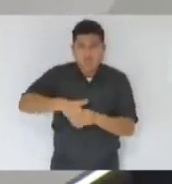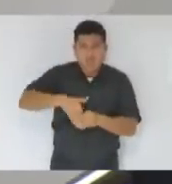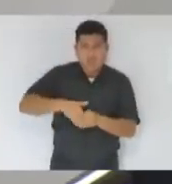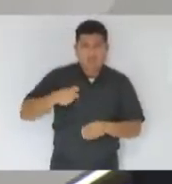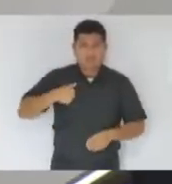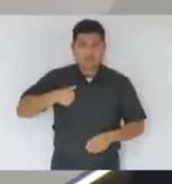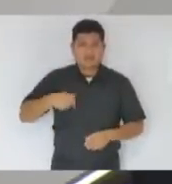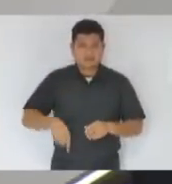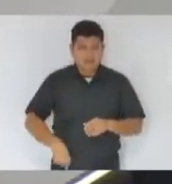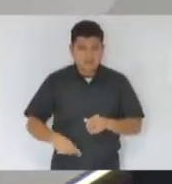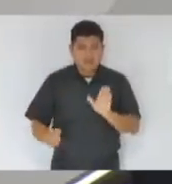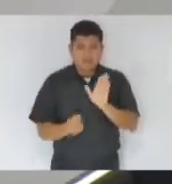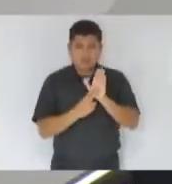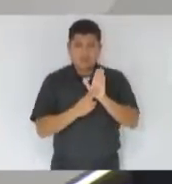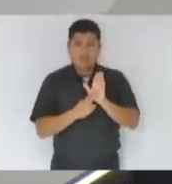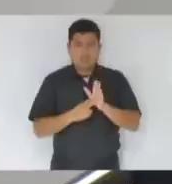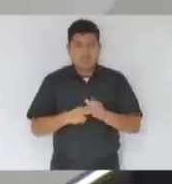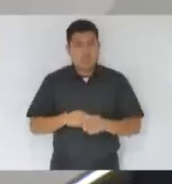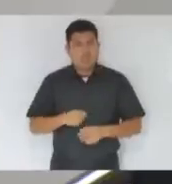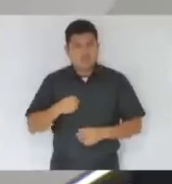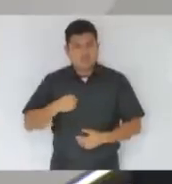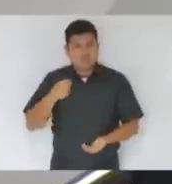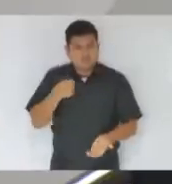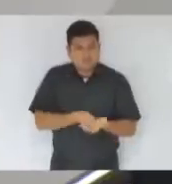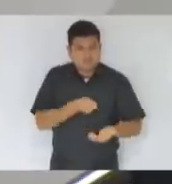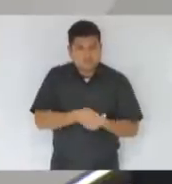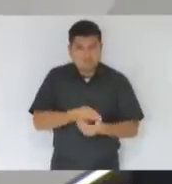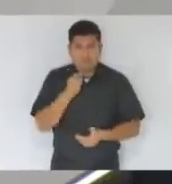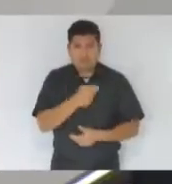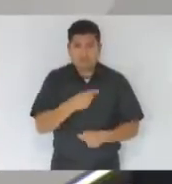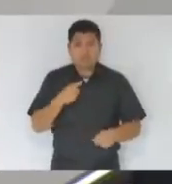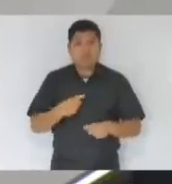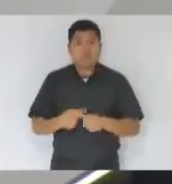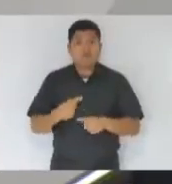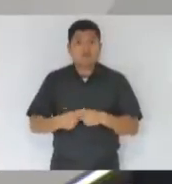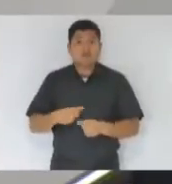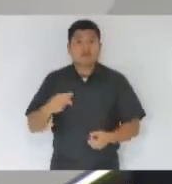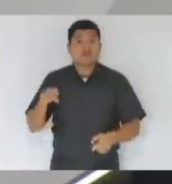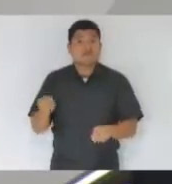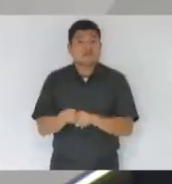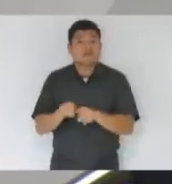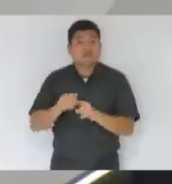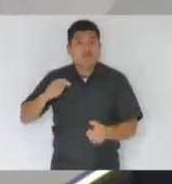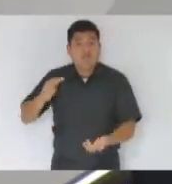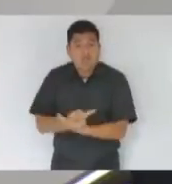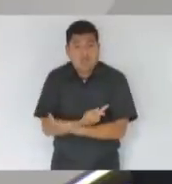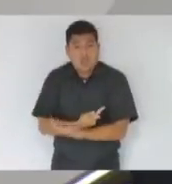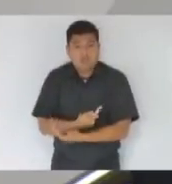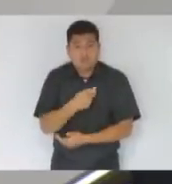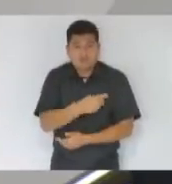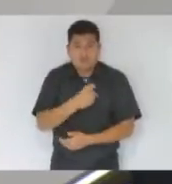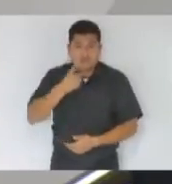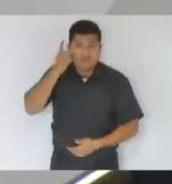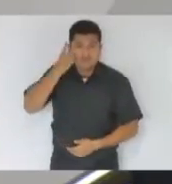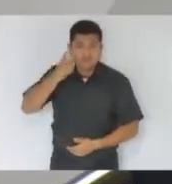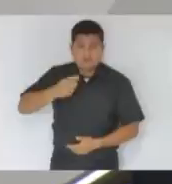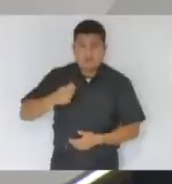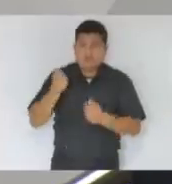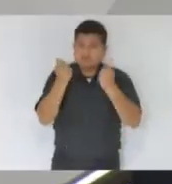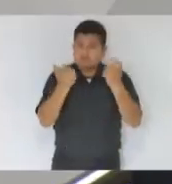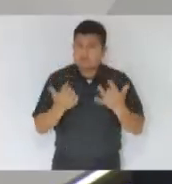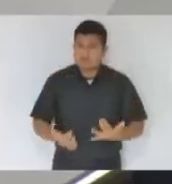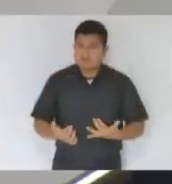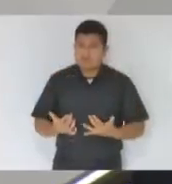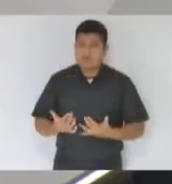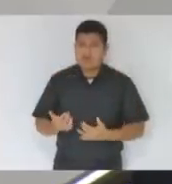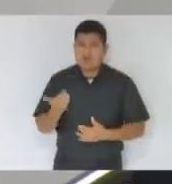homem correto. Porque também errou o deputado da oposição quando esteve aqui e disse que o governador não consegue